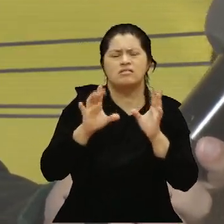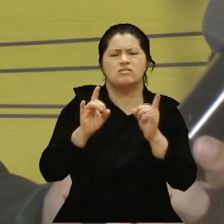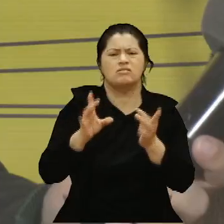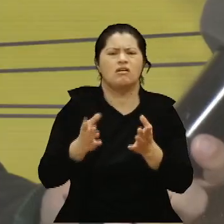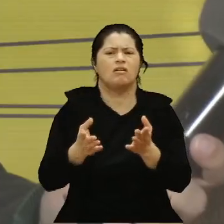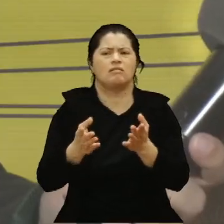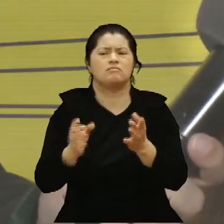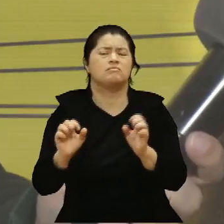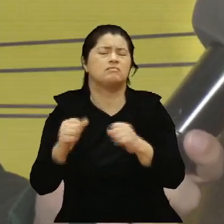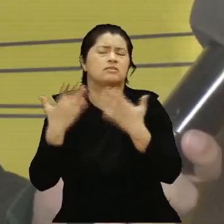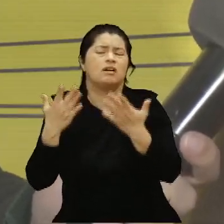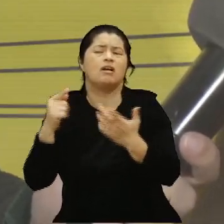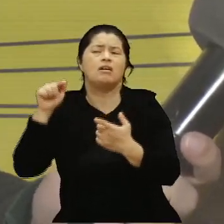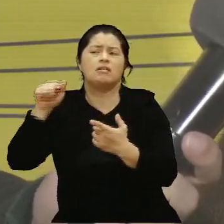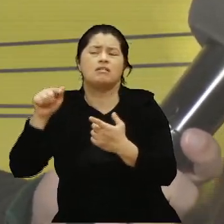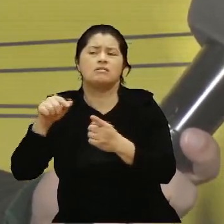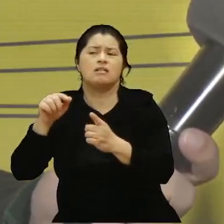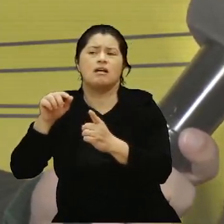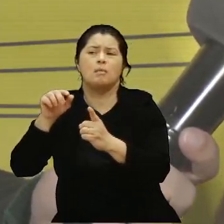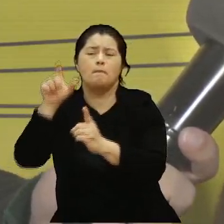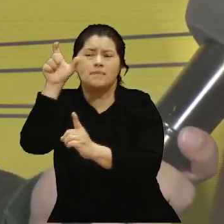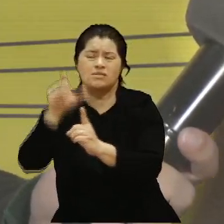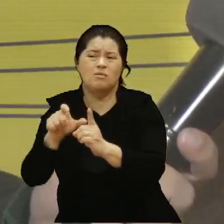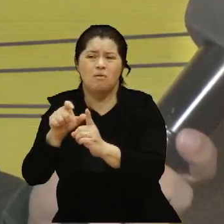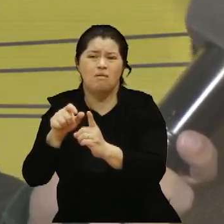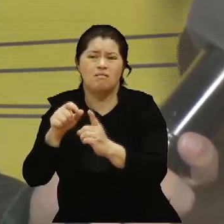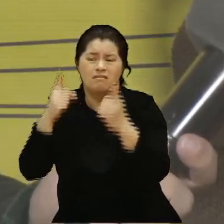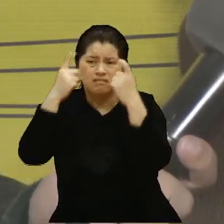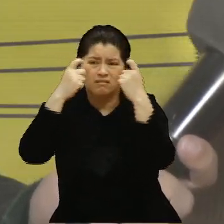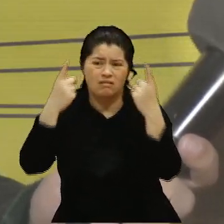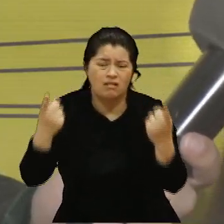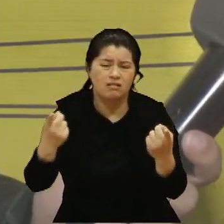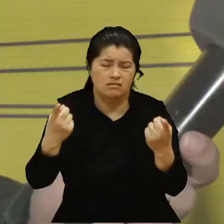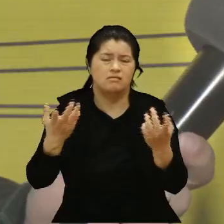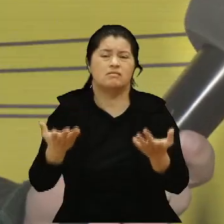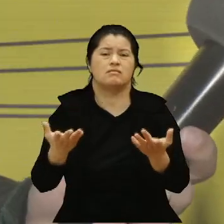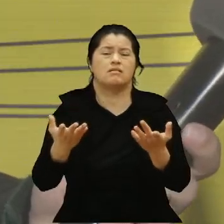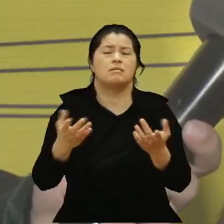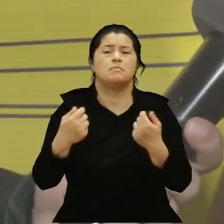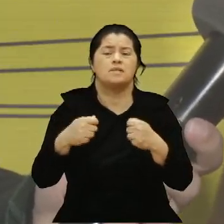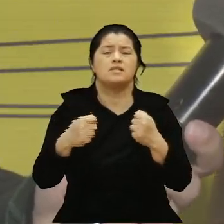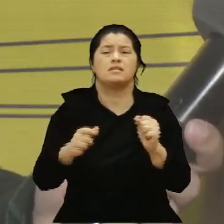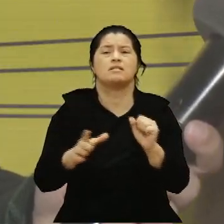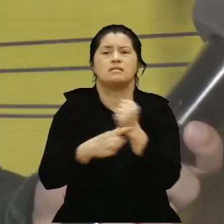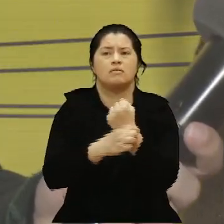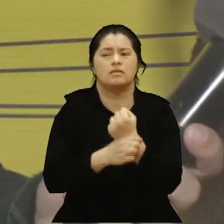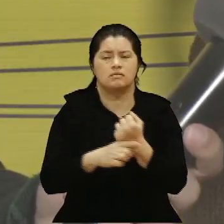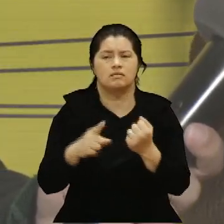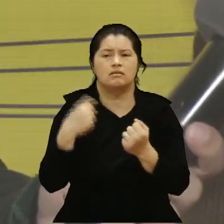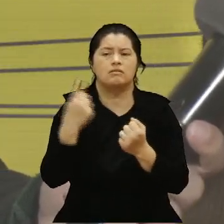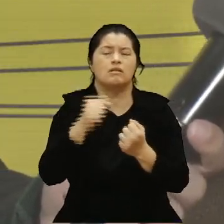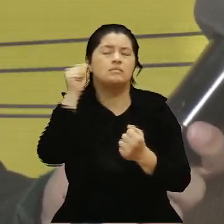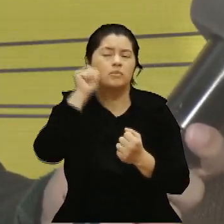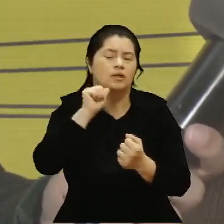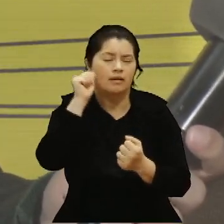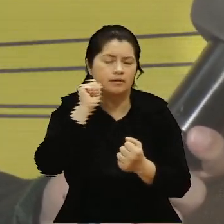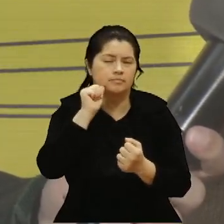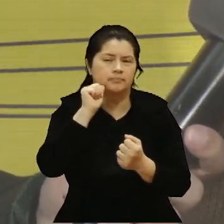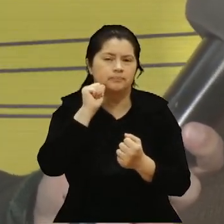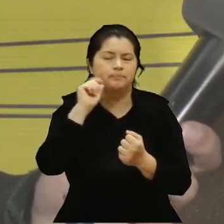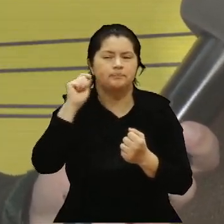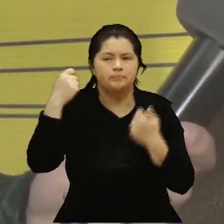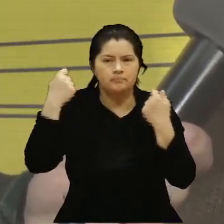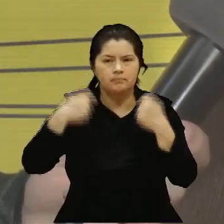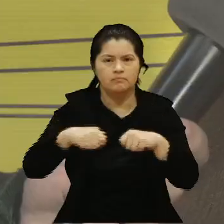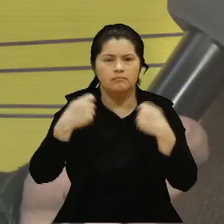seja punido. Nós queremos evitar que aconteça a violência contra a mulher. Então, nesse sentido, é